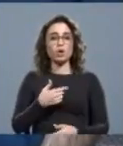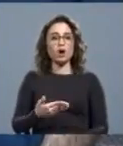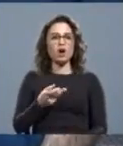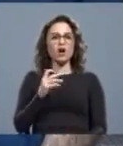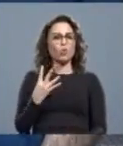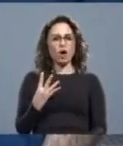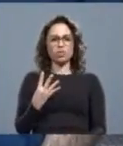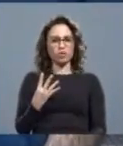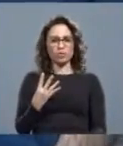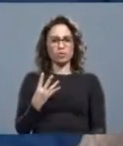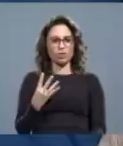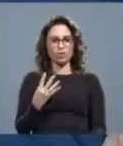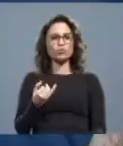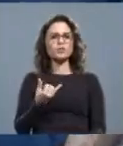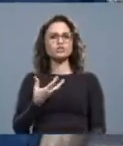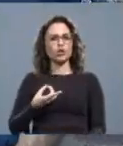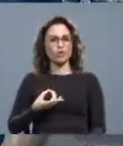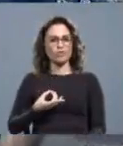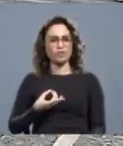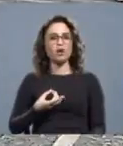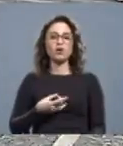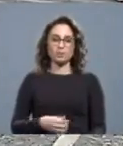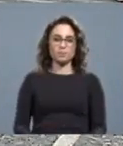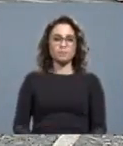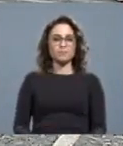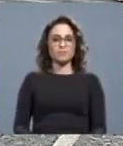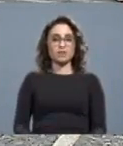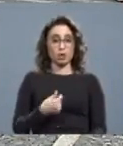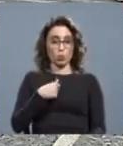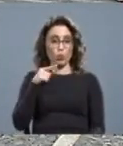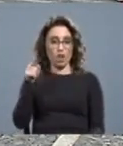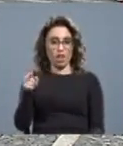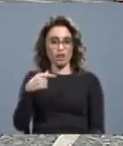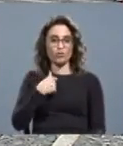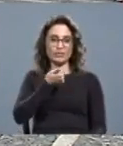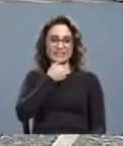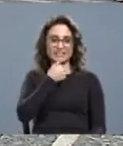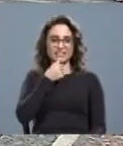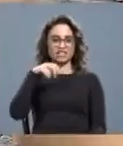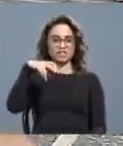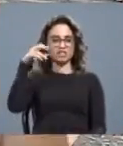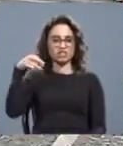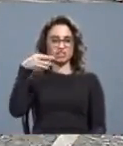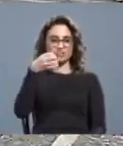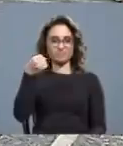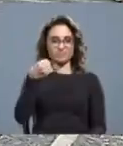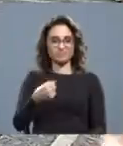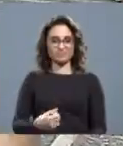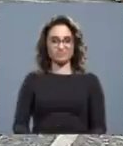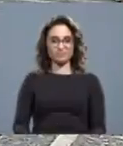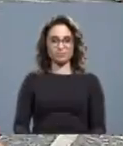anos. 2019. Estive lá e então decidimos voltar.